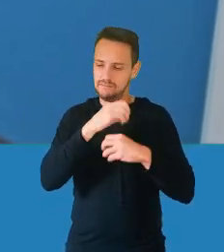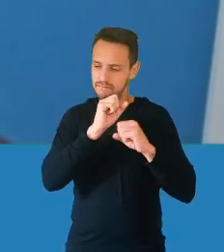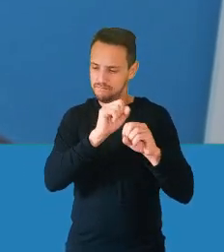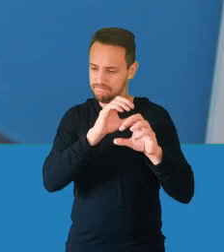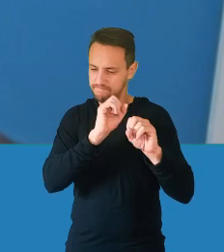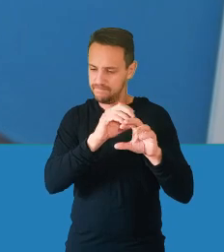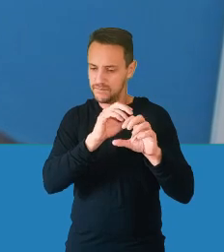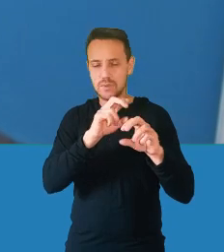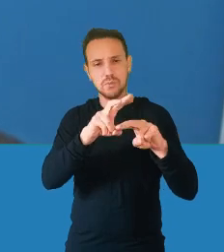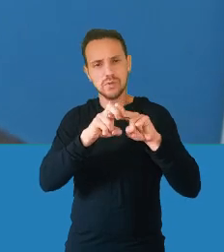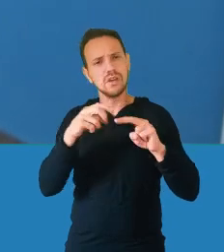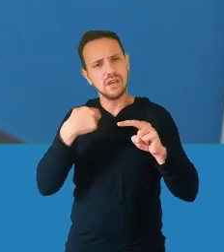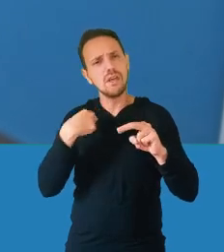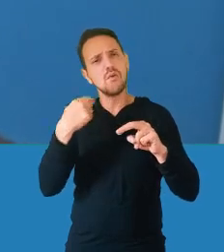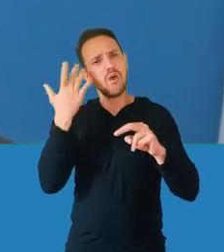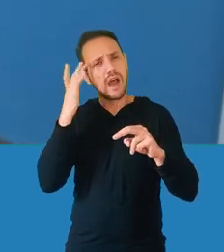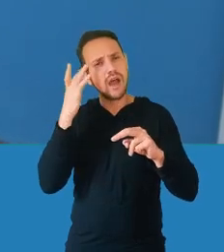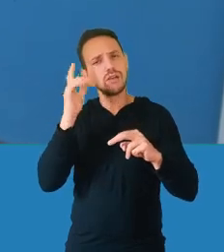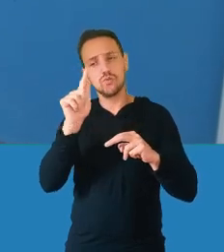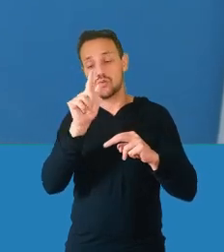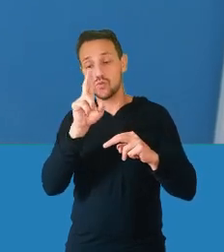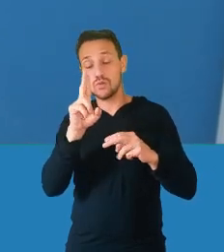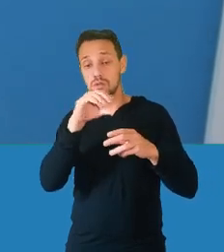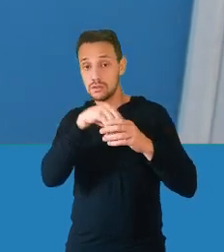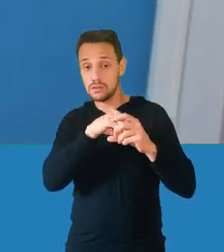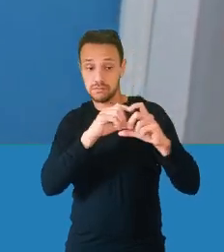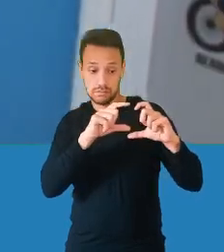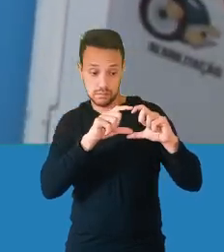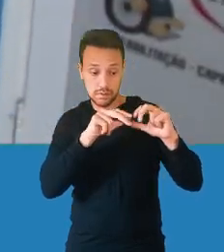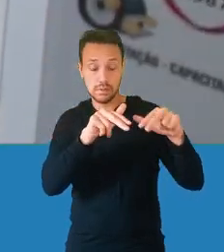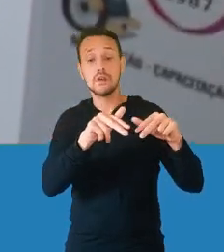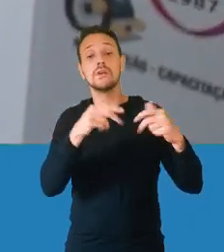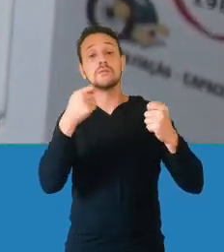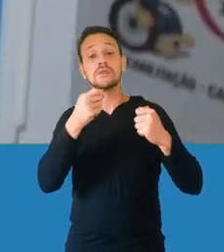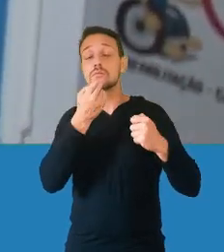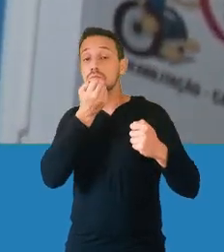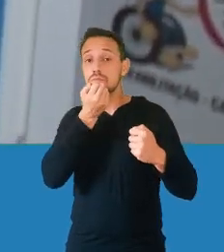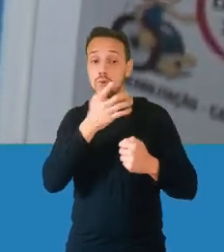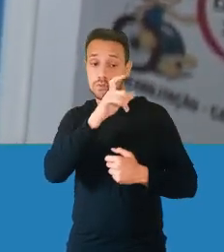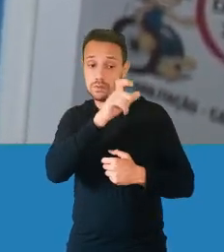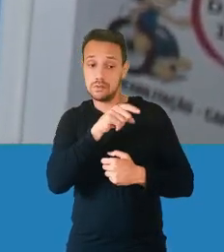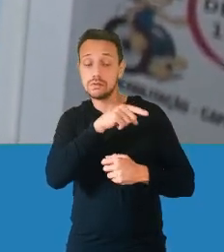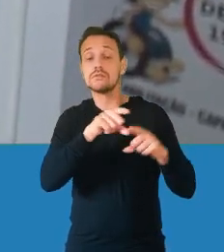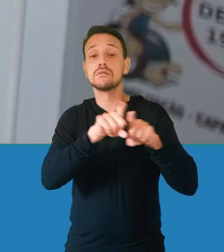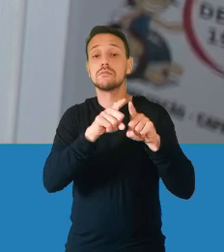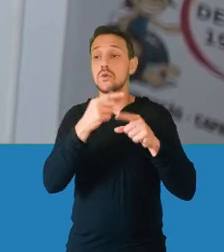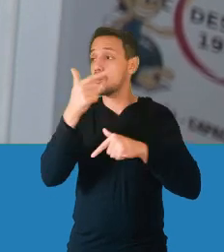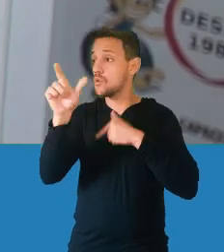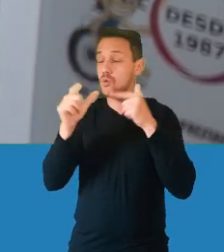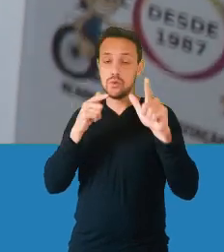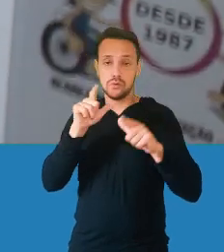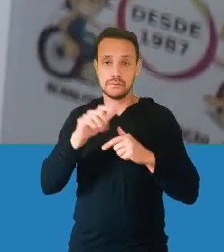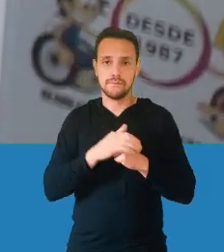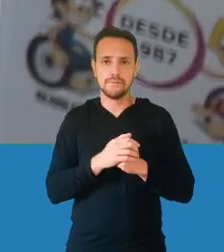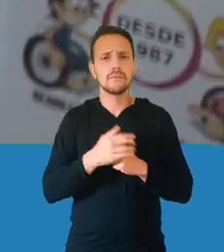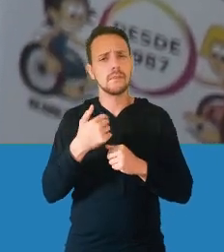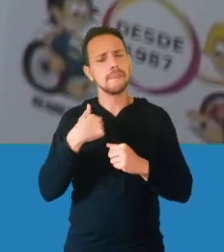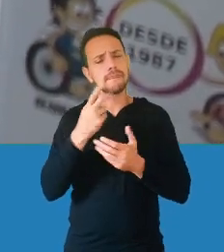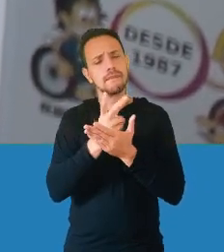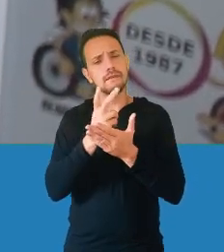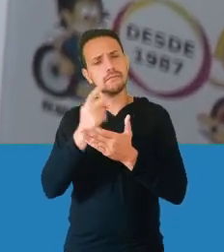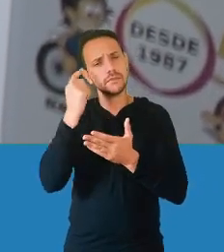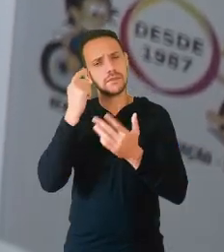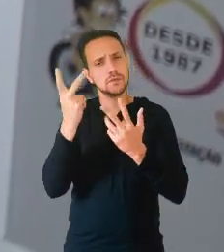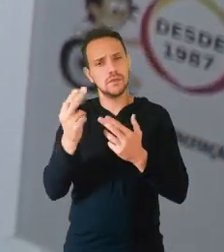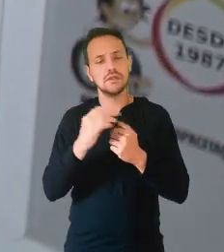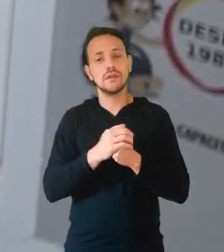reabilitação, era para o Gustavo fazer parte só da DEFIP, porque tinha que ser bom para ele, para ser bom para os outros, né? Eu sempre pensei muito